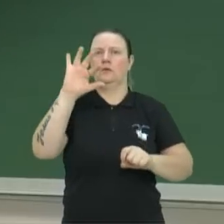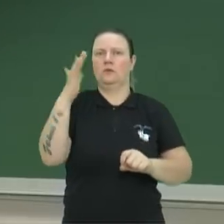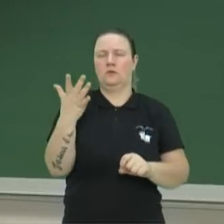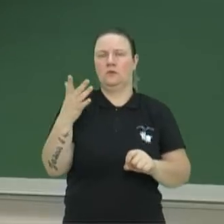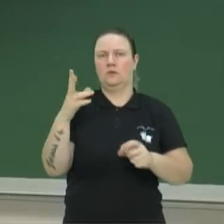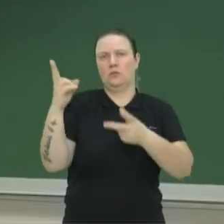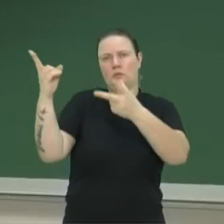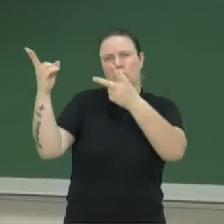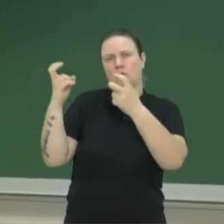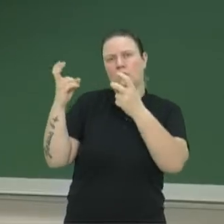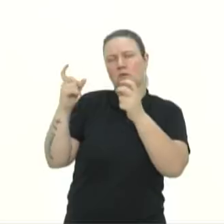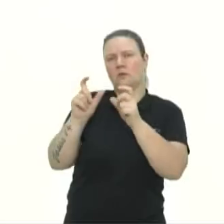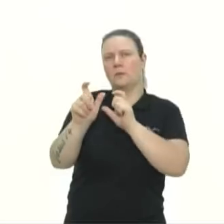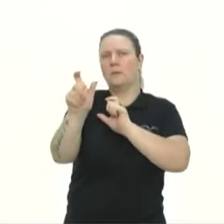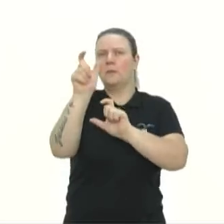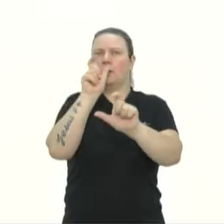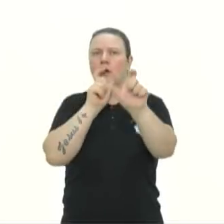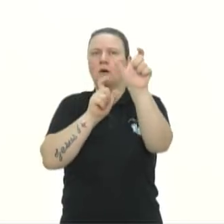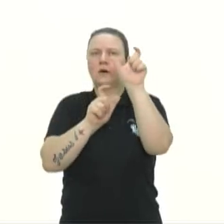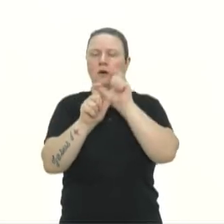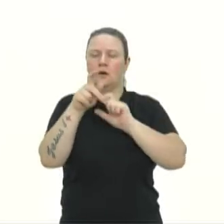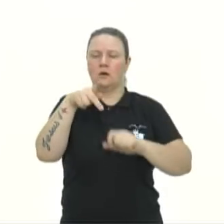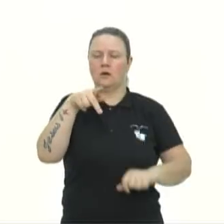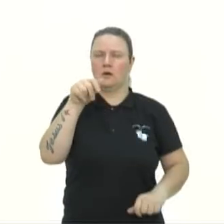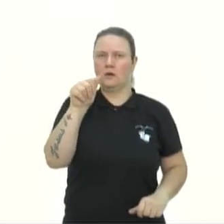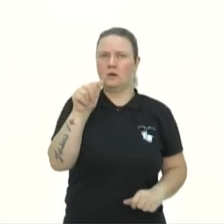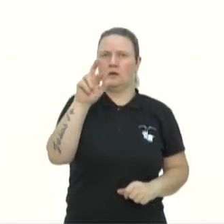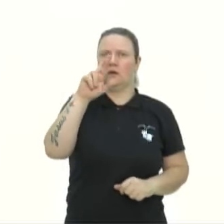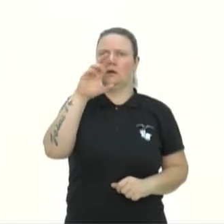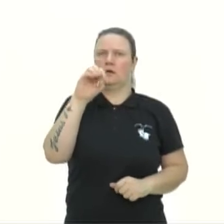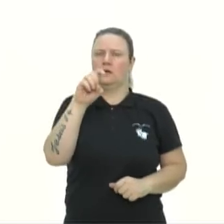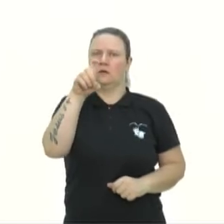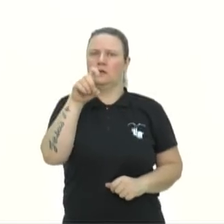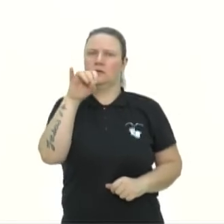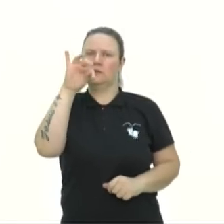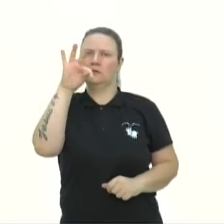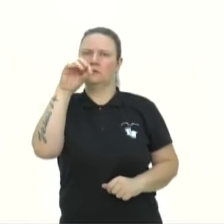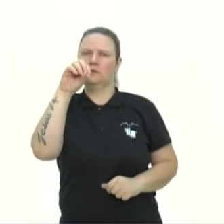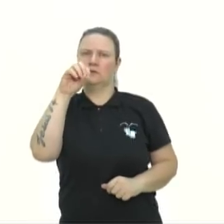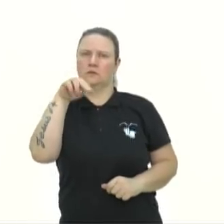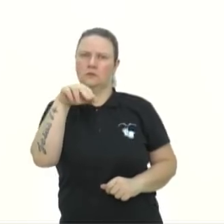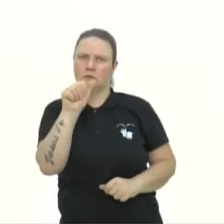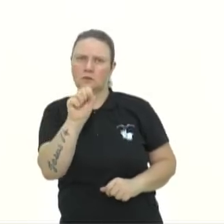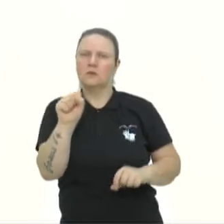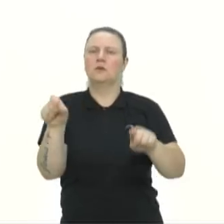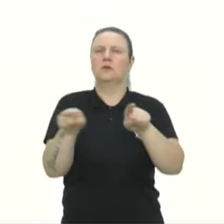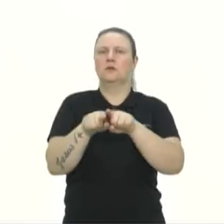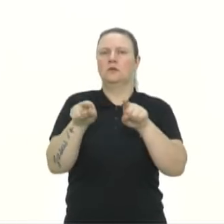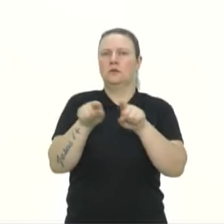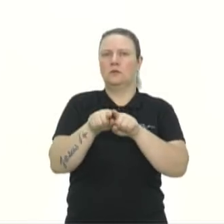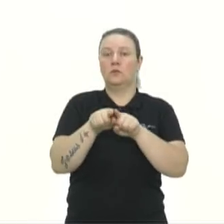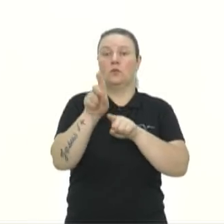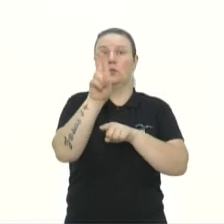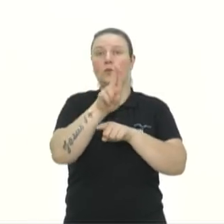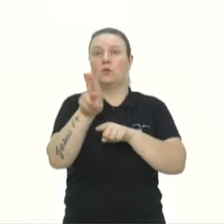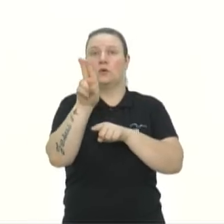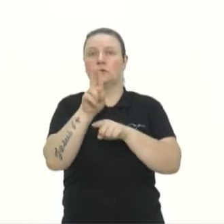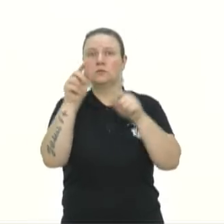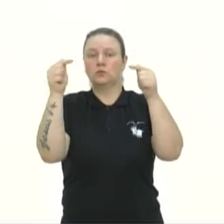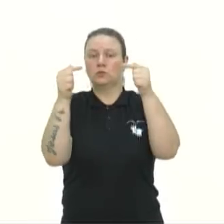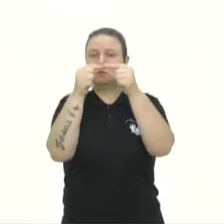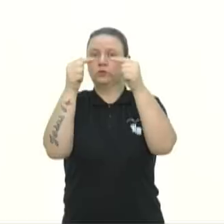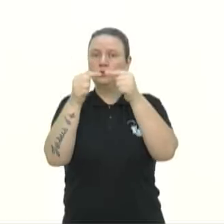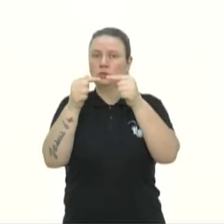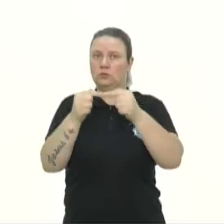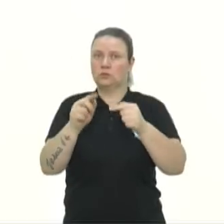as palavras paroxítonas em hiatos. Usar corretamente a acentuação de